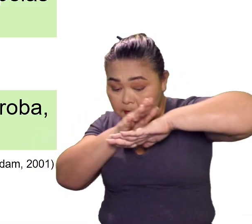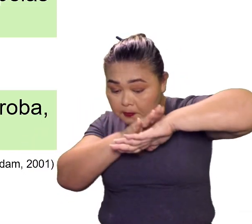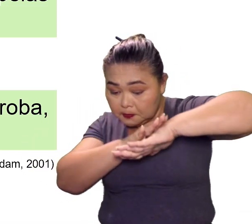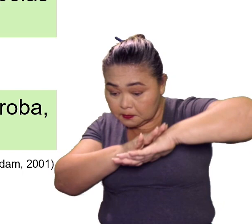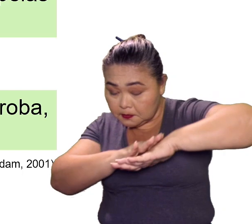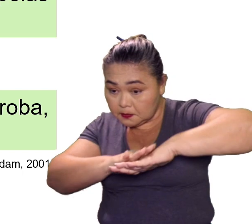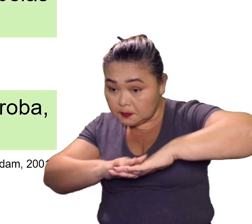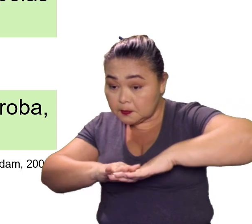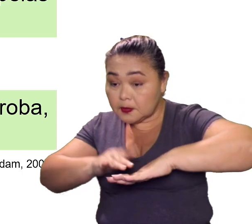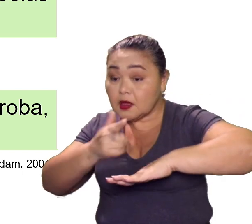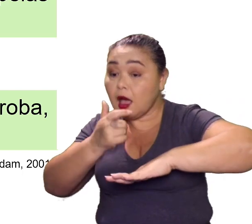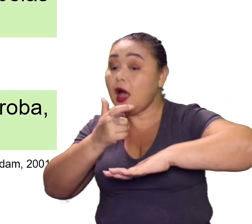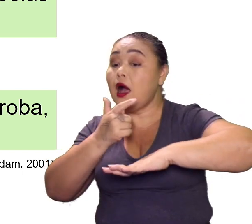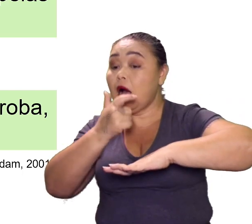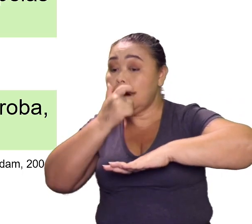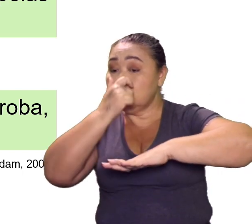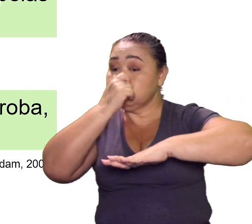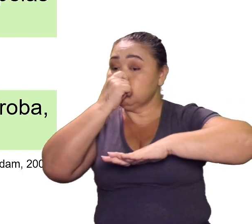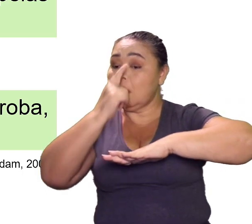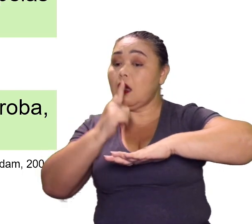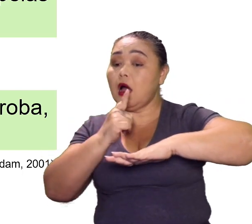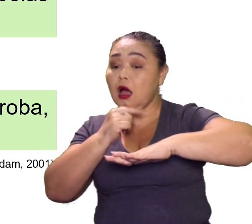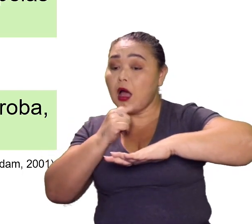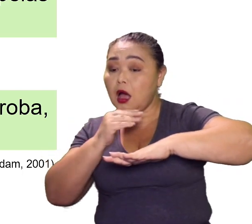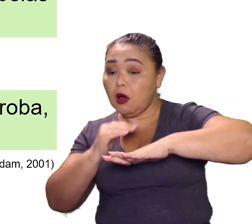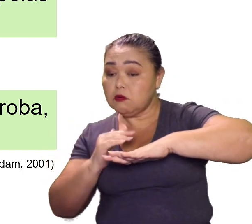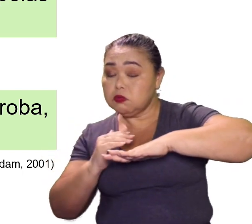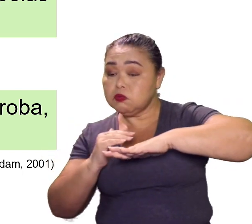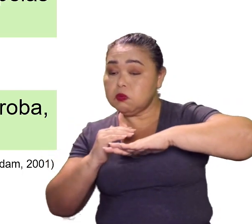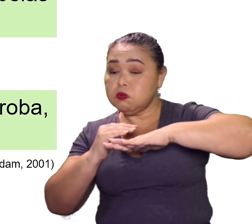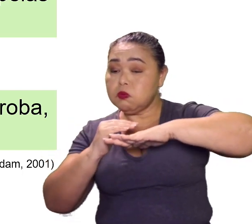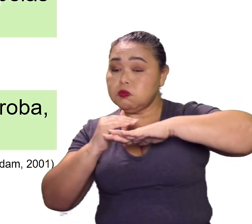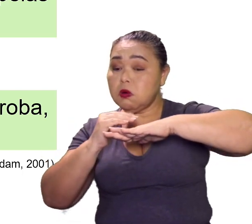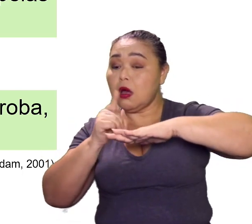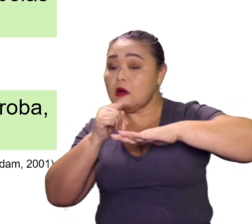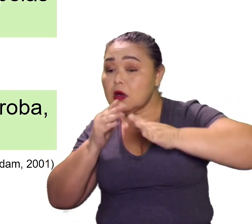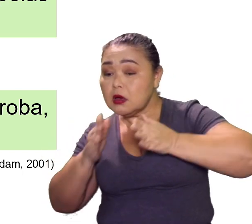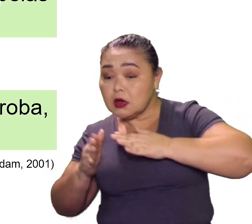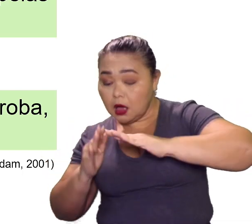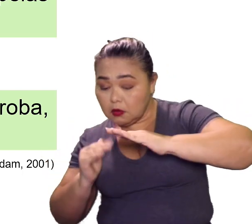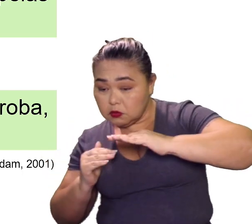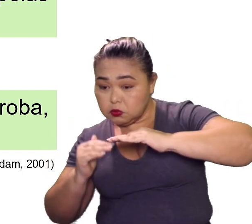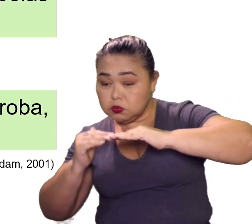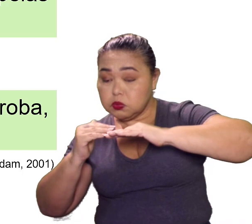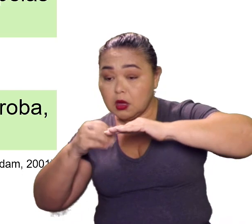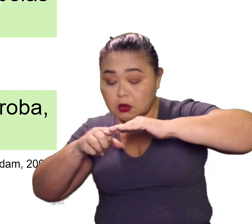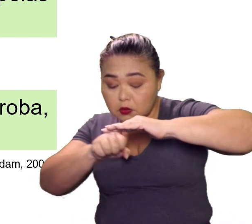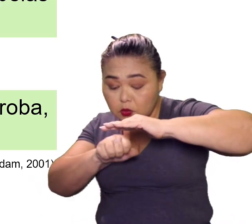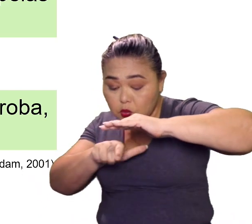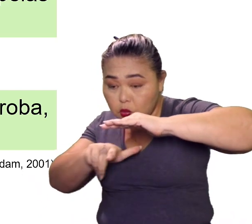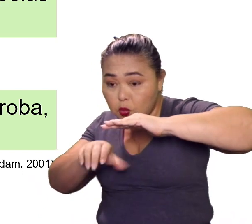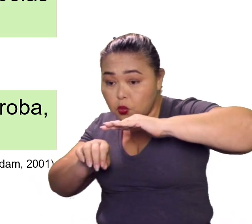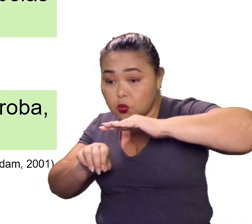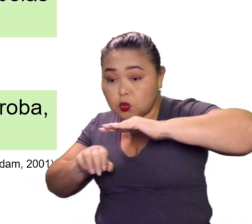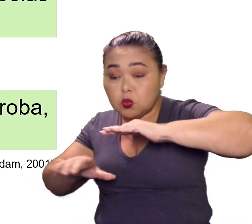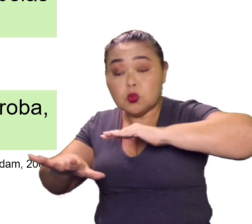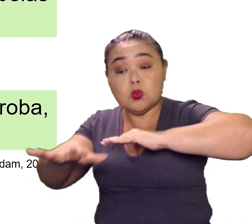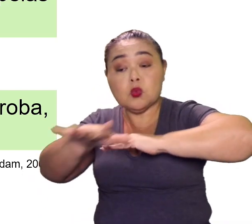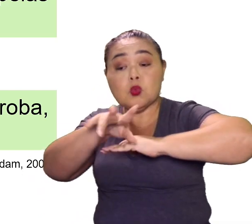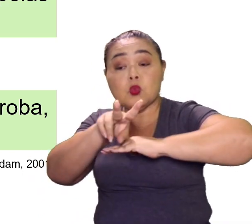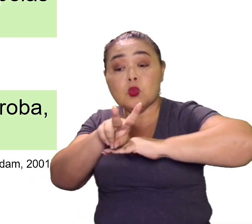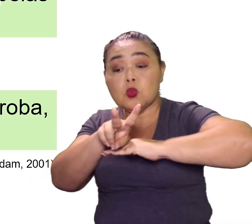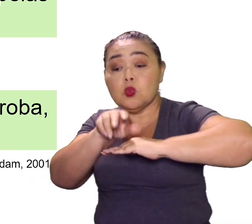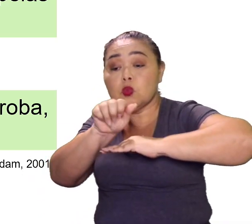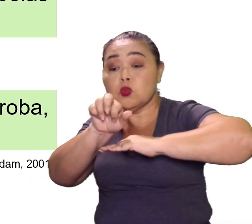inundações periódicas conforme a cheia dos rios. E os solos dessa área, né, da mata de várzea,